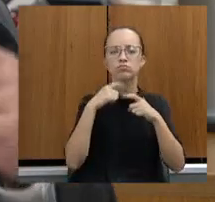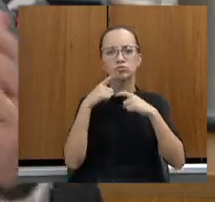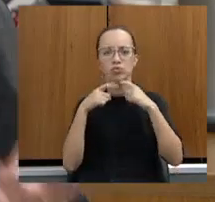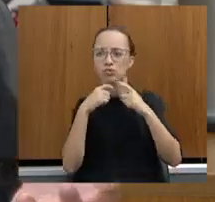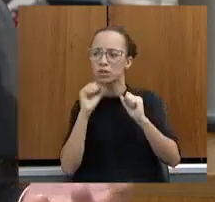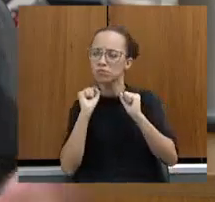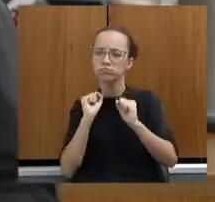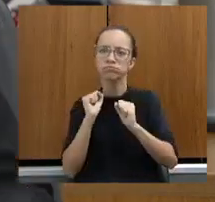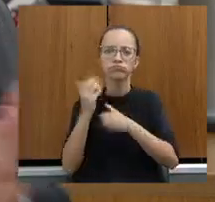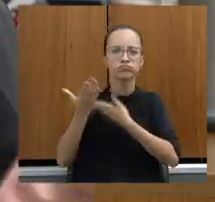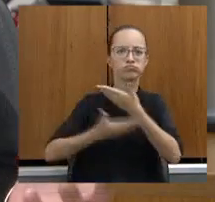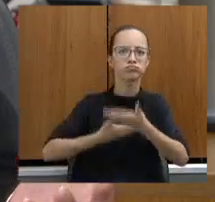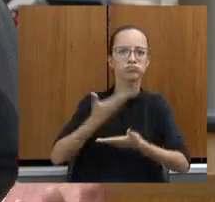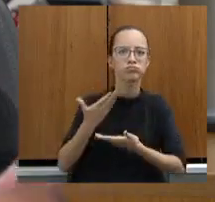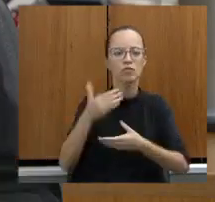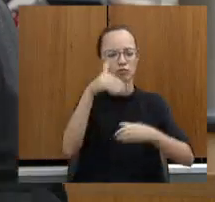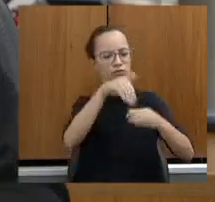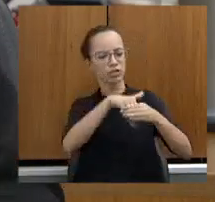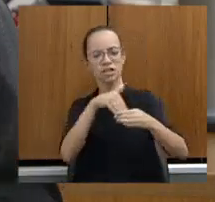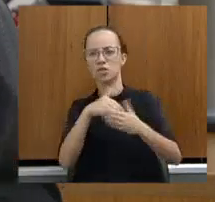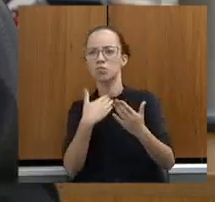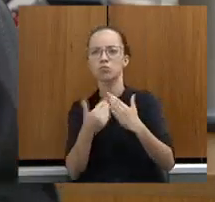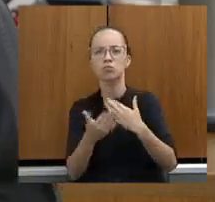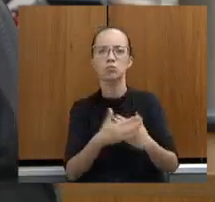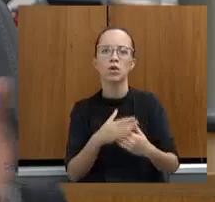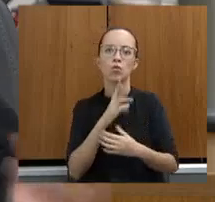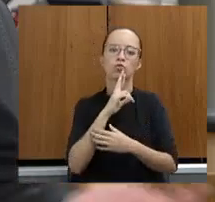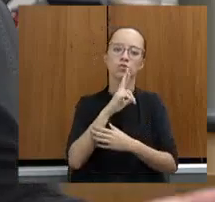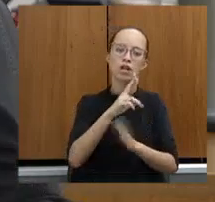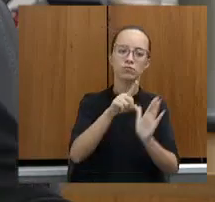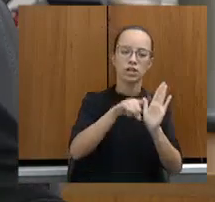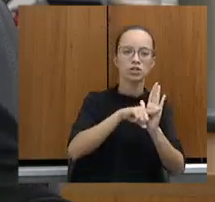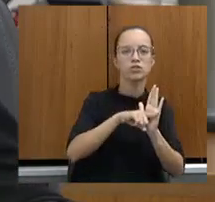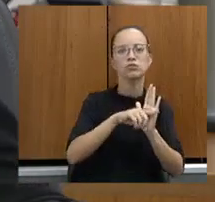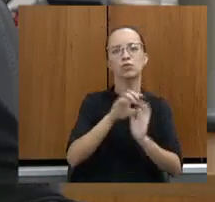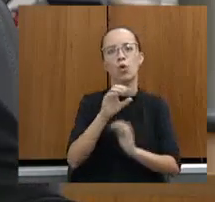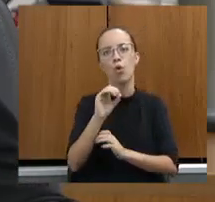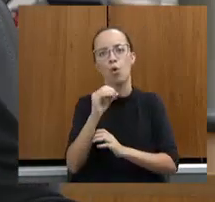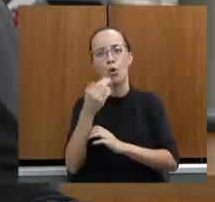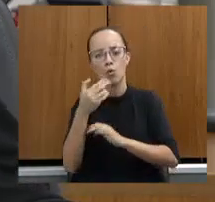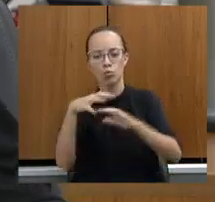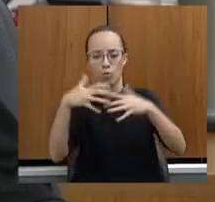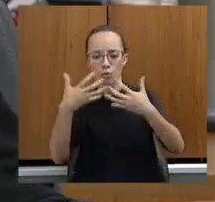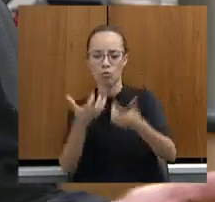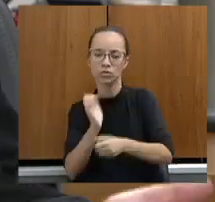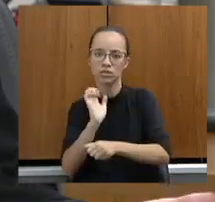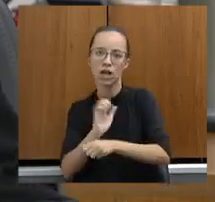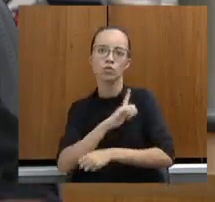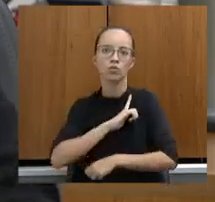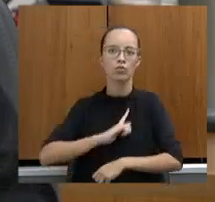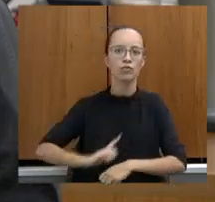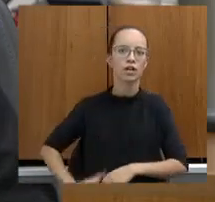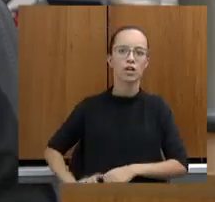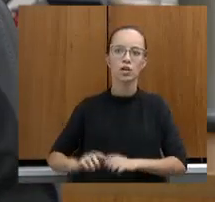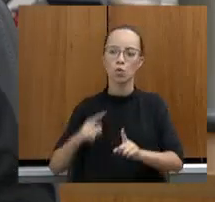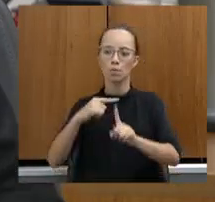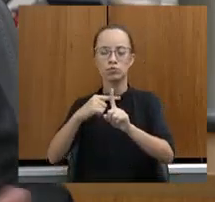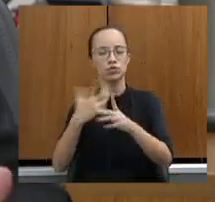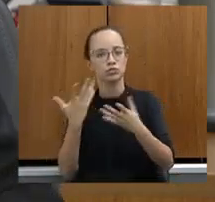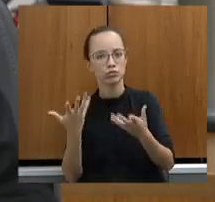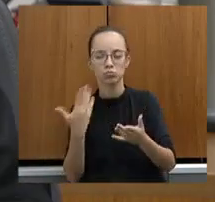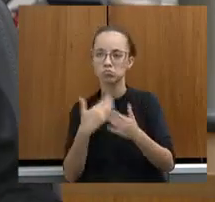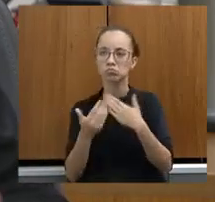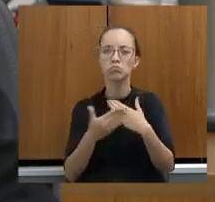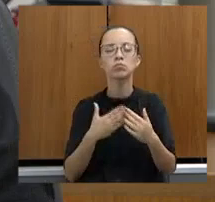para votação o que que é que seja seja o resultado negativo para o estado ou o governo seja positivo o que quer que seja